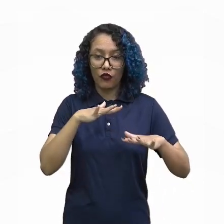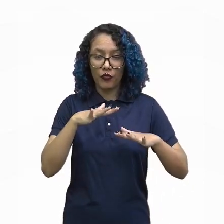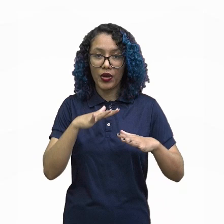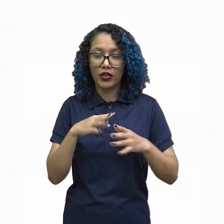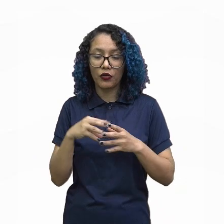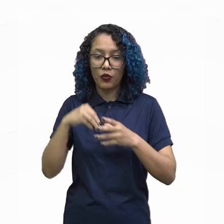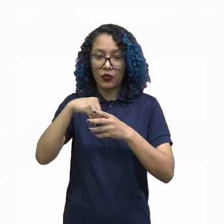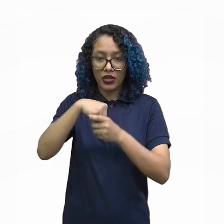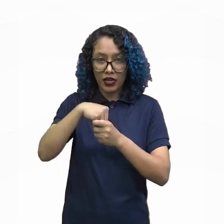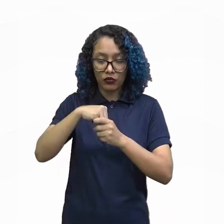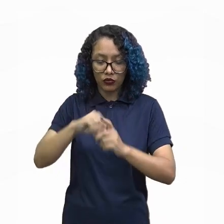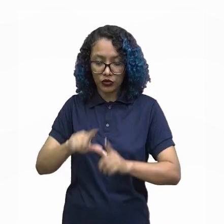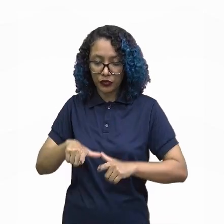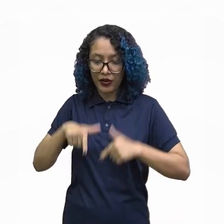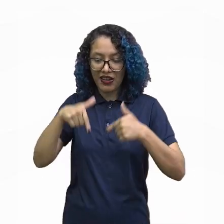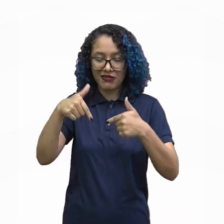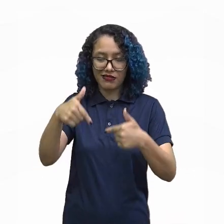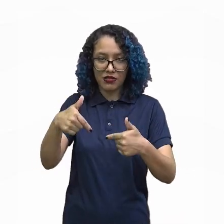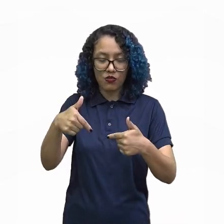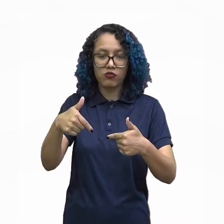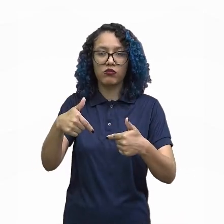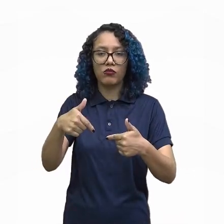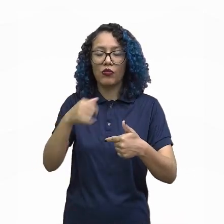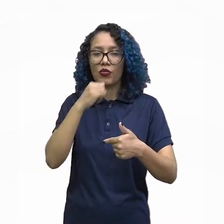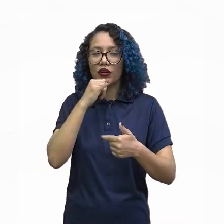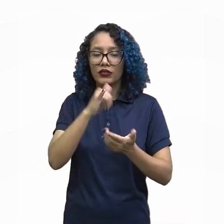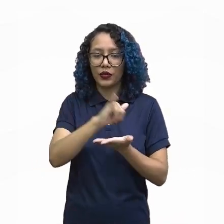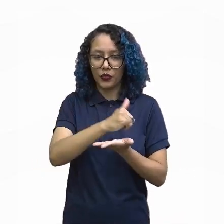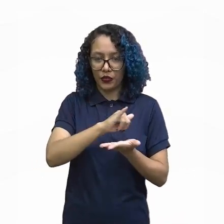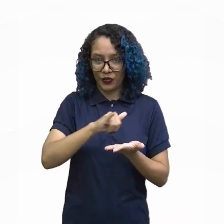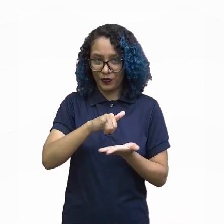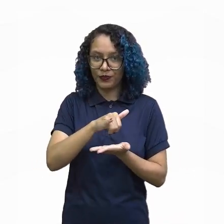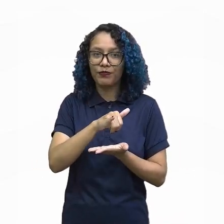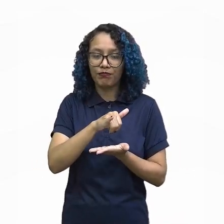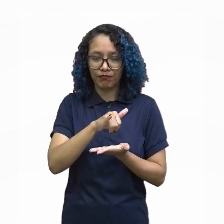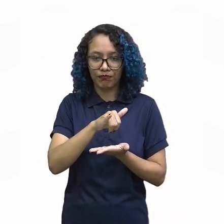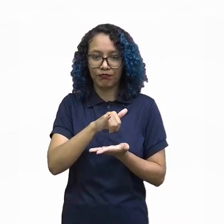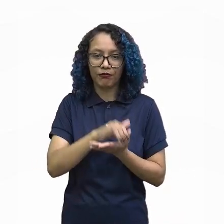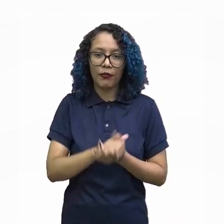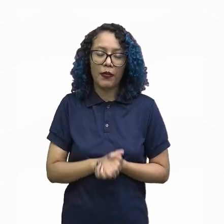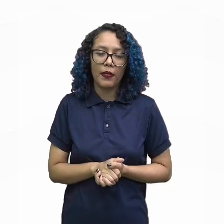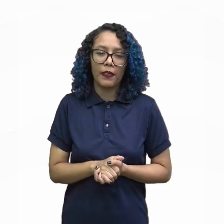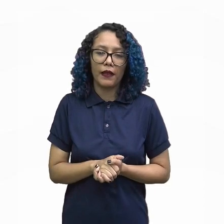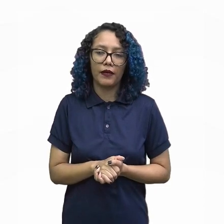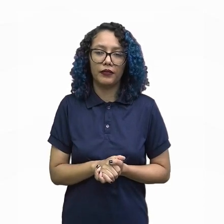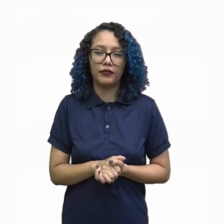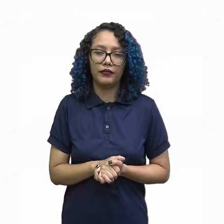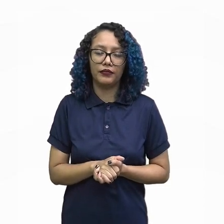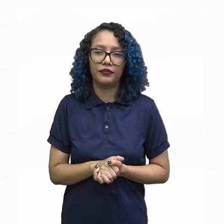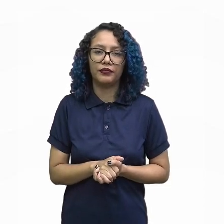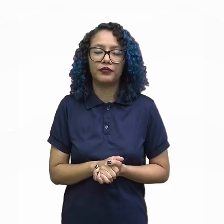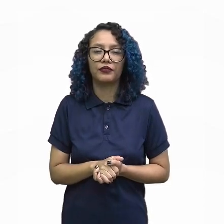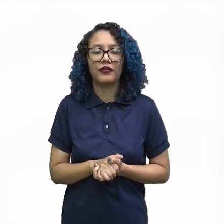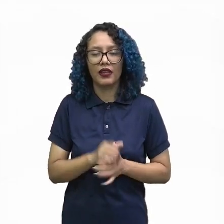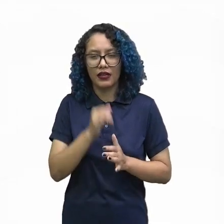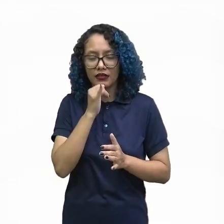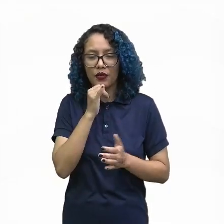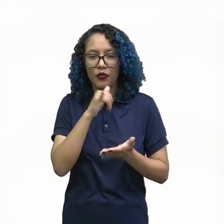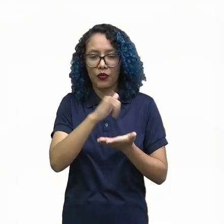uma manifestação. Por exemplo, o boi, né? O boi. Eu estou falando do boi com